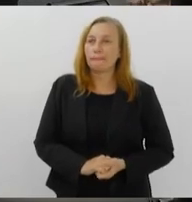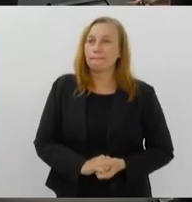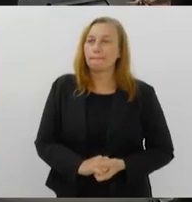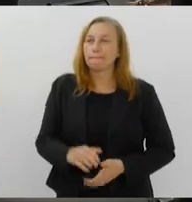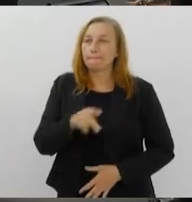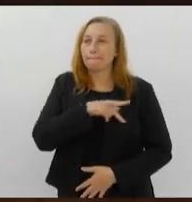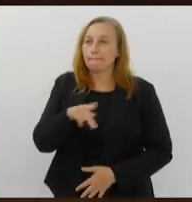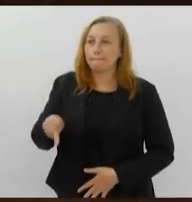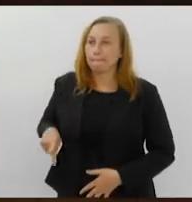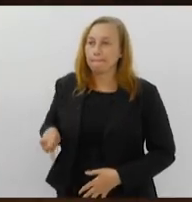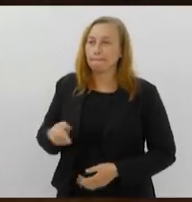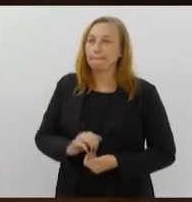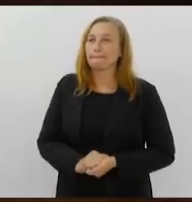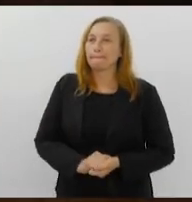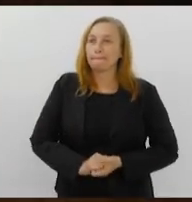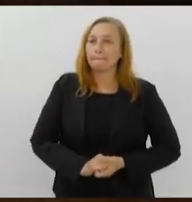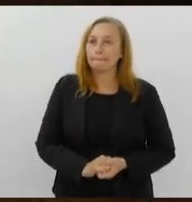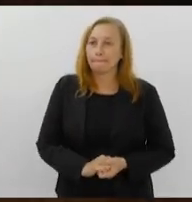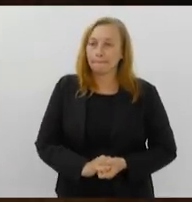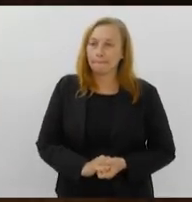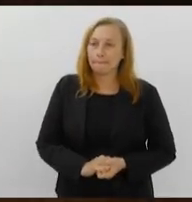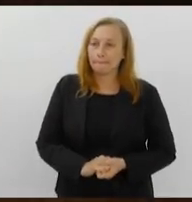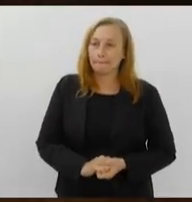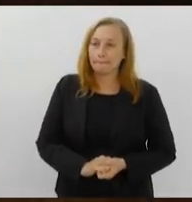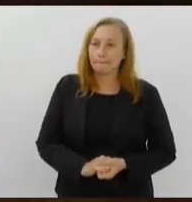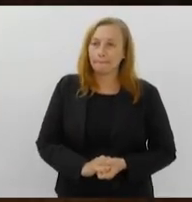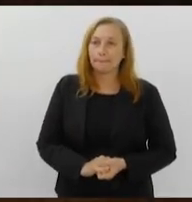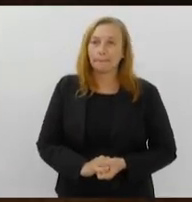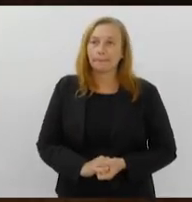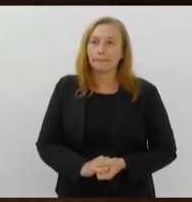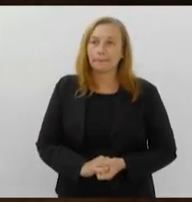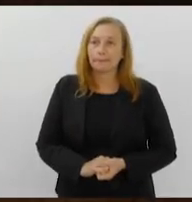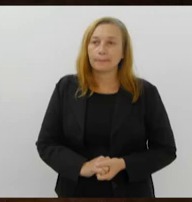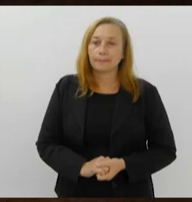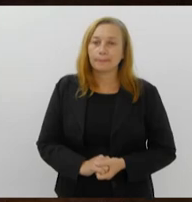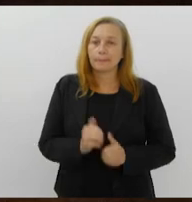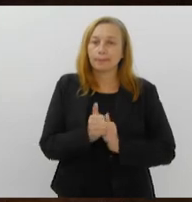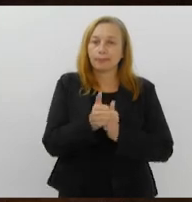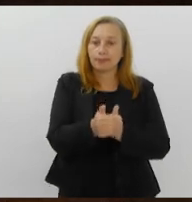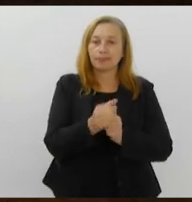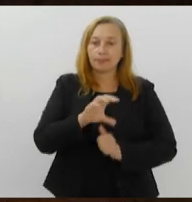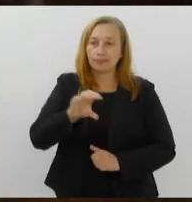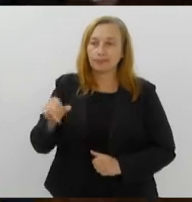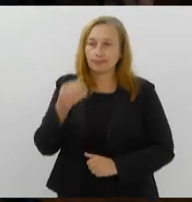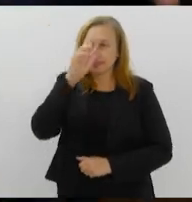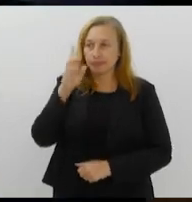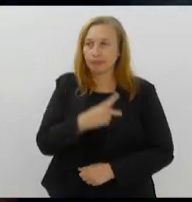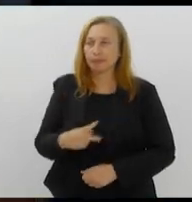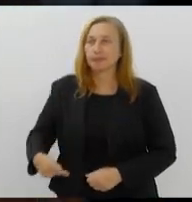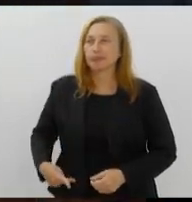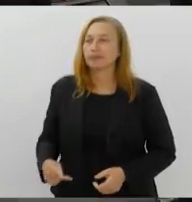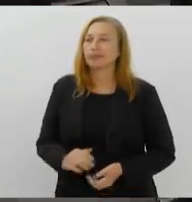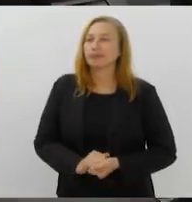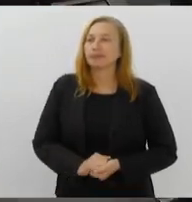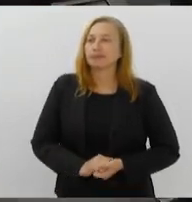Presidente, eu... Alô, som. Sigo o parecer da CCJ, presidente.